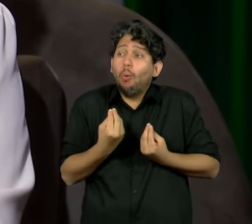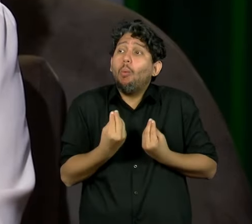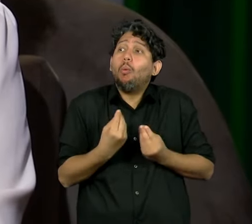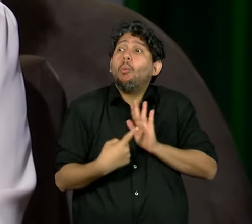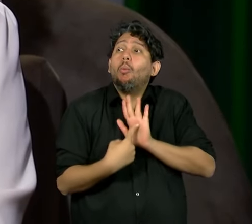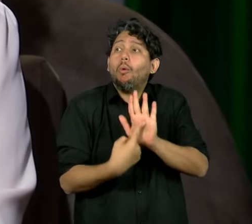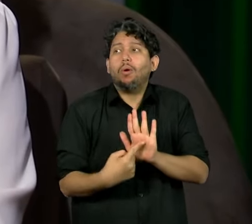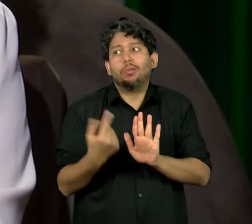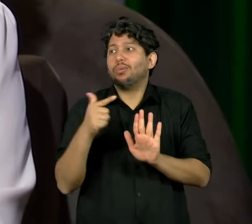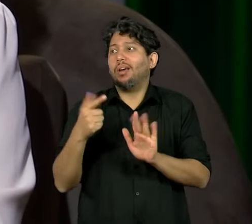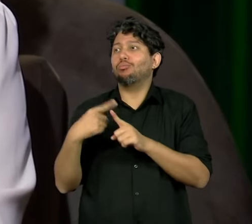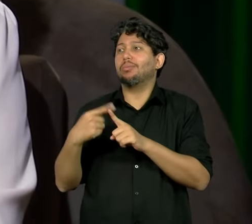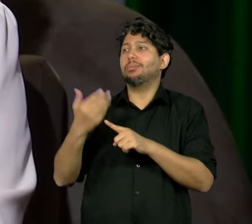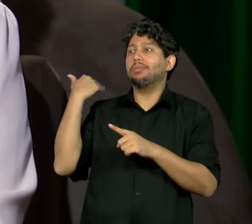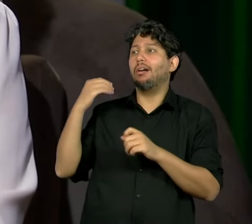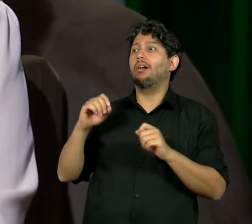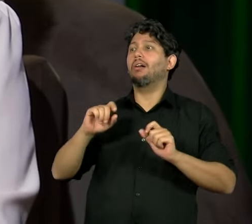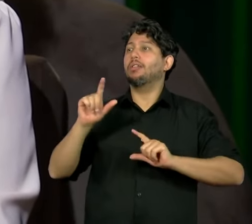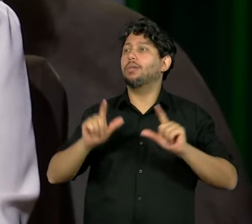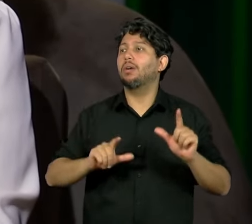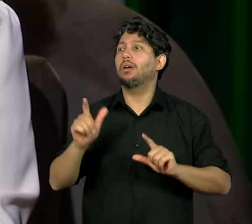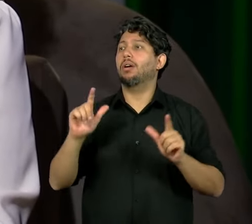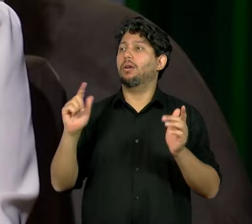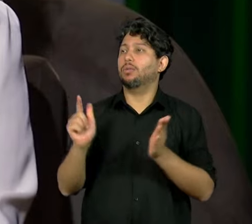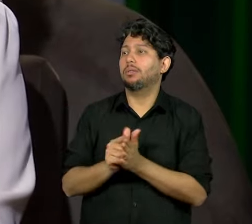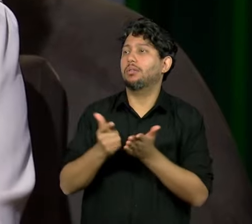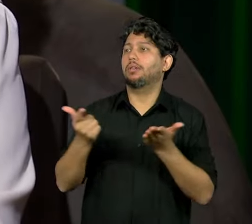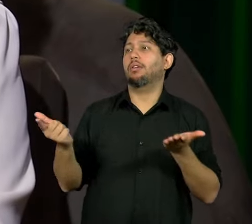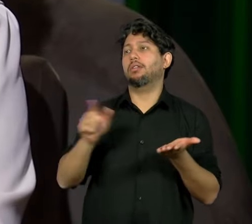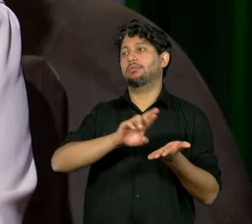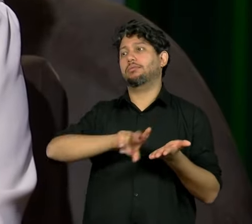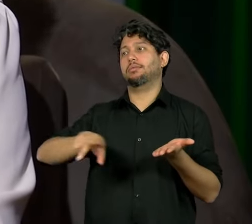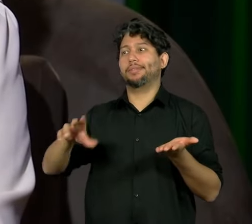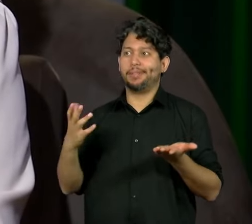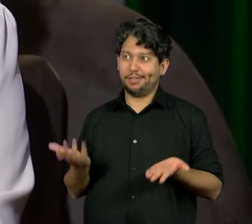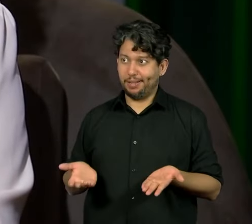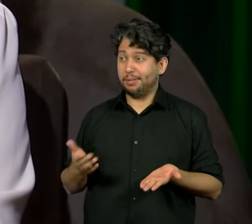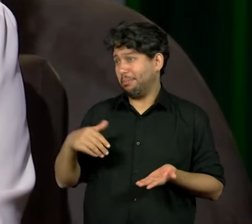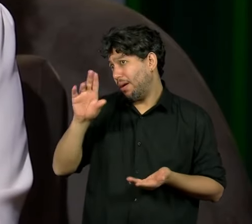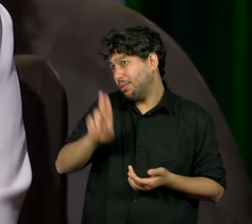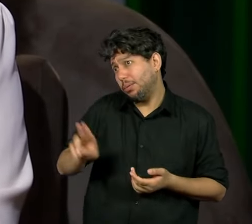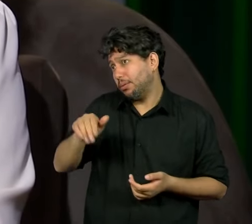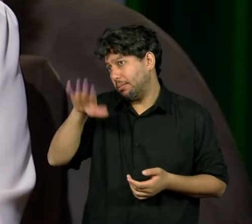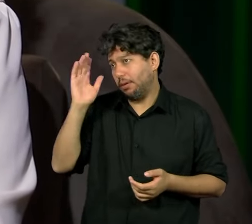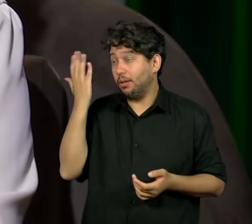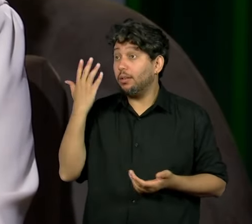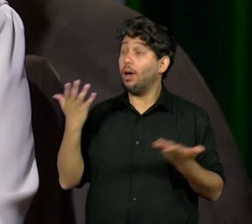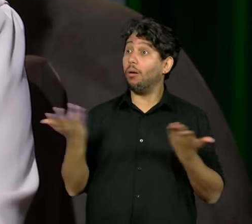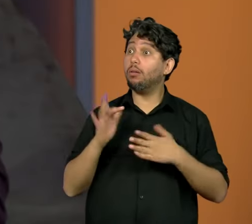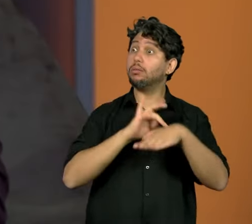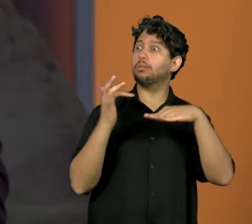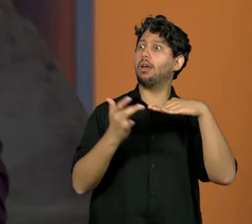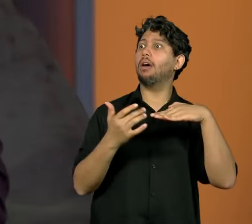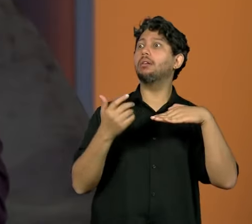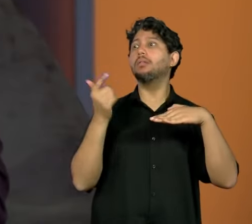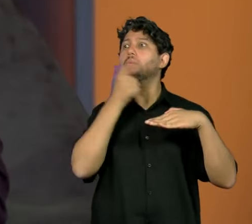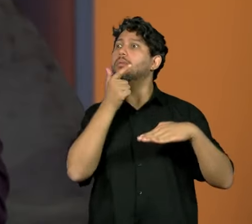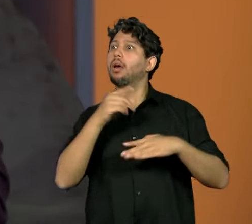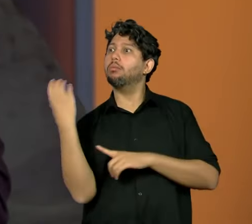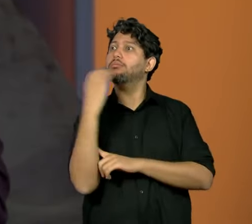se a gente contasse apenas com as mídias que a gente tinha antes, né, que eram as mais populares anteriormente. Então, eu acredito que são